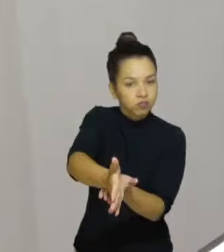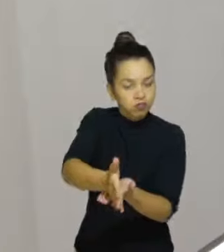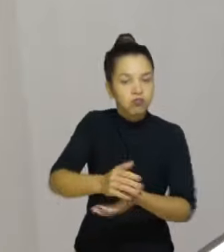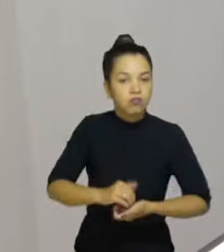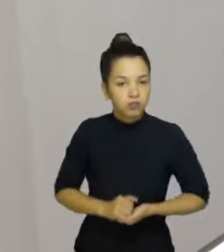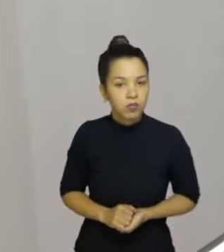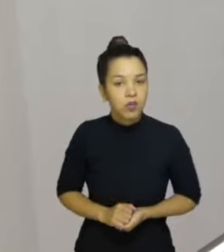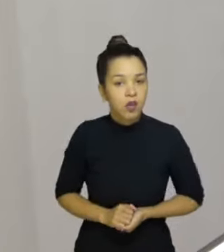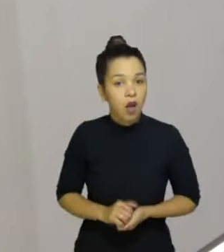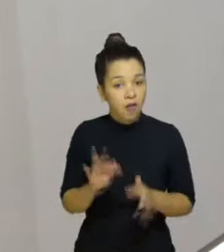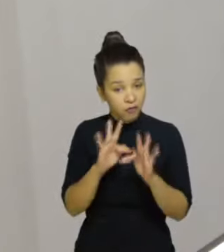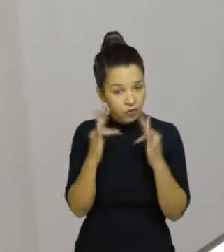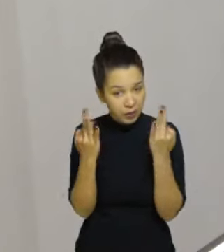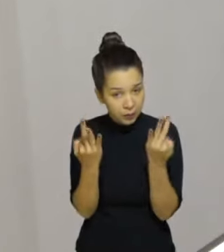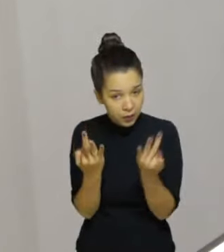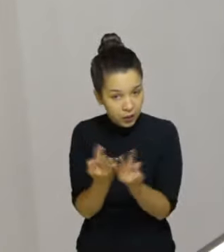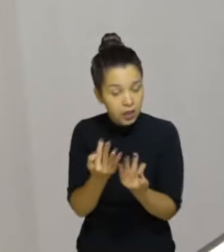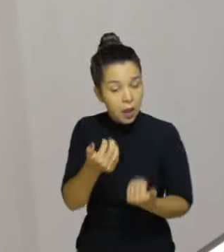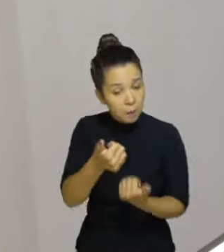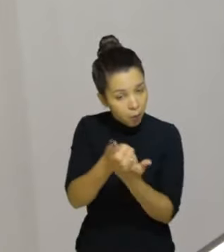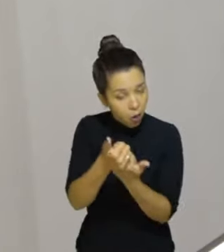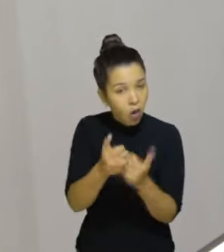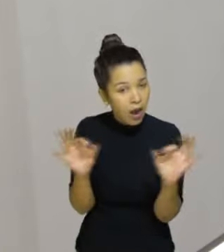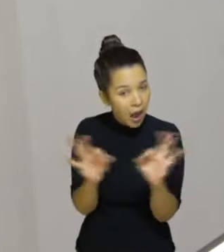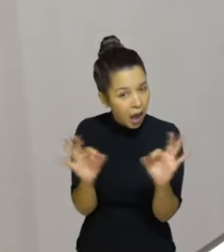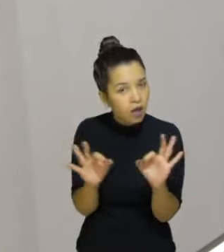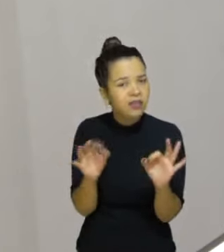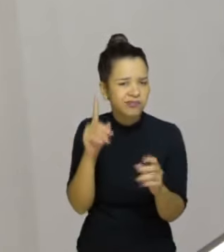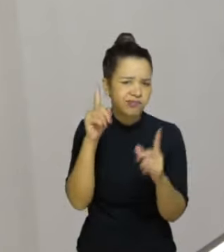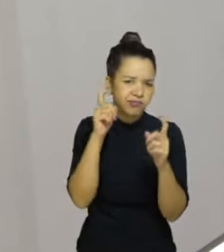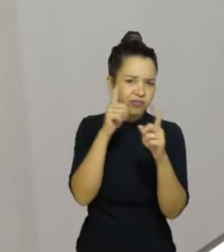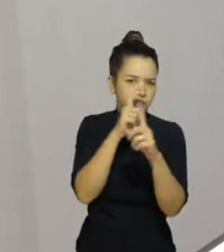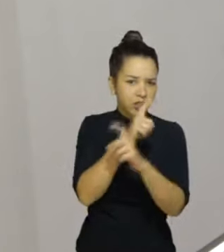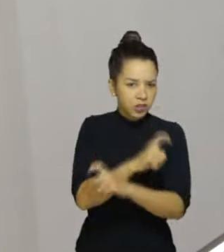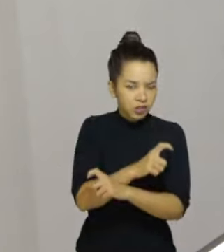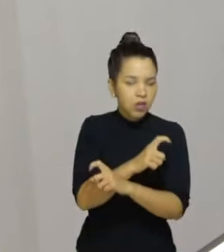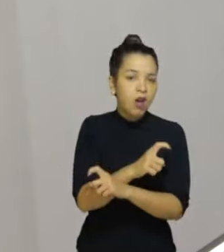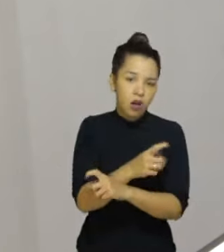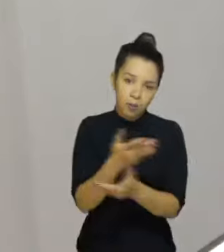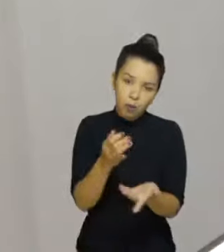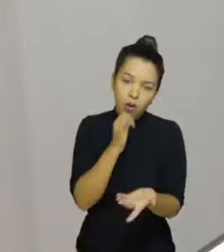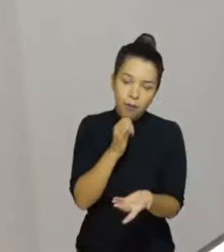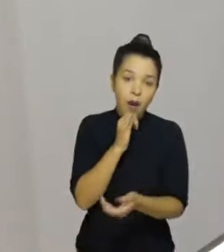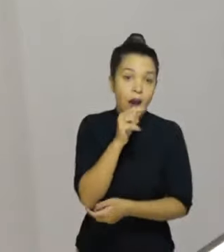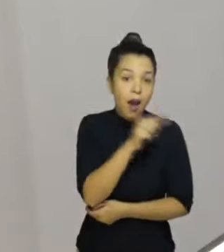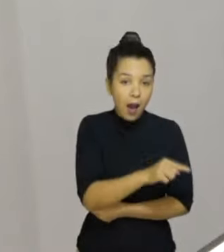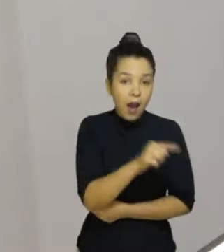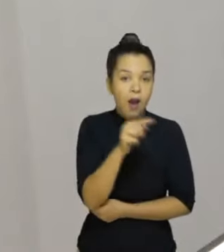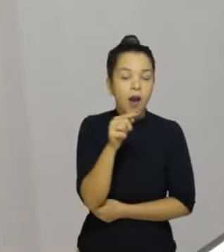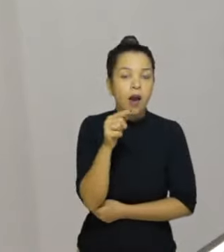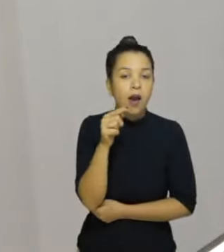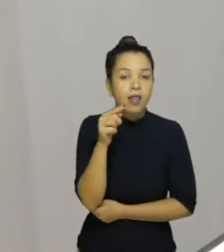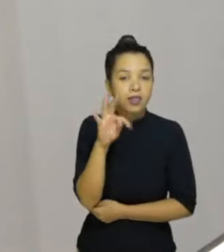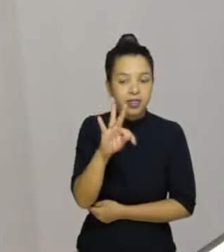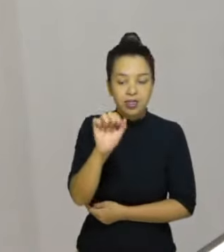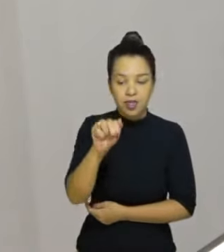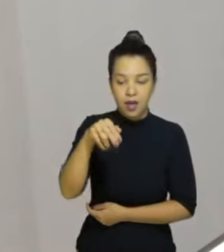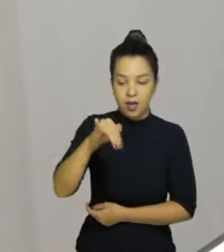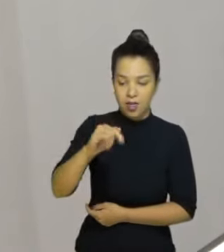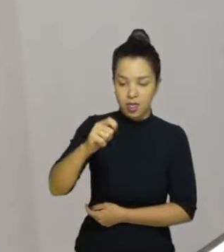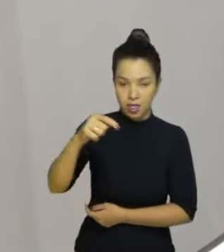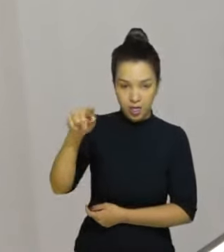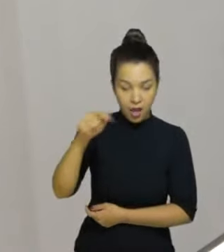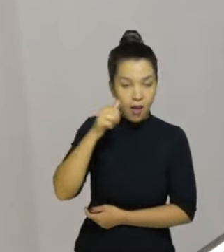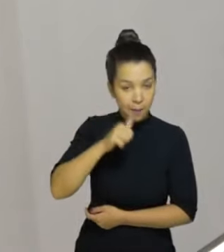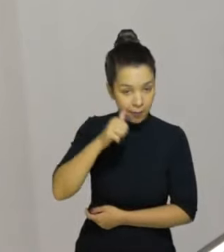mais difícil ainda. E eu volto a falar aqui da Tainá, uma moradora da cidade de Palhoça, lá da nossa querida guarda do Imbaú,